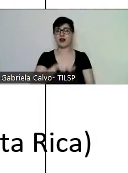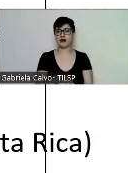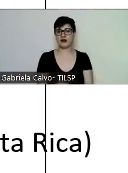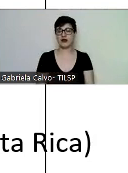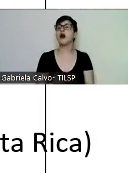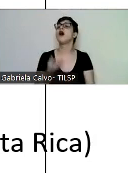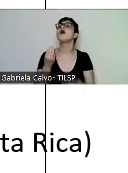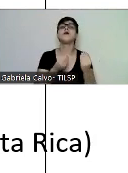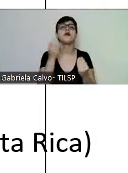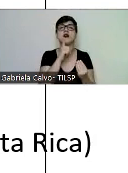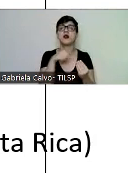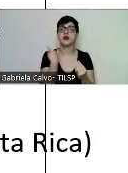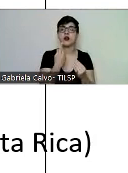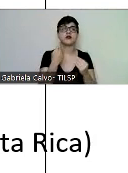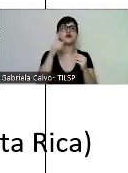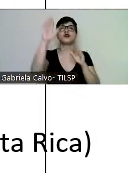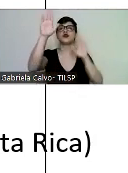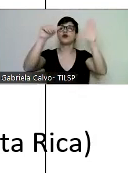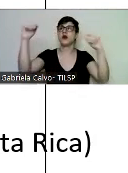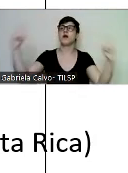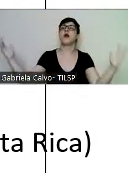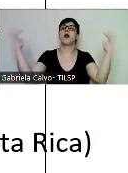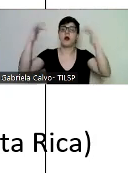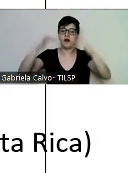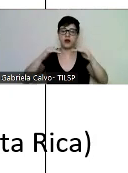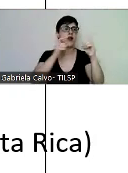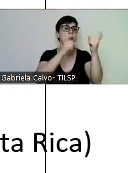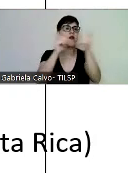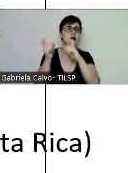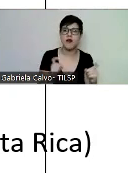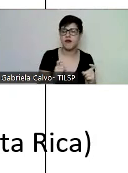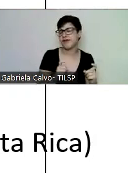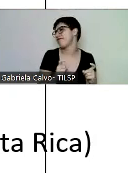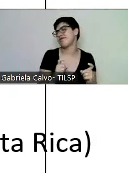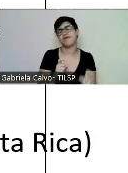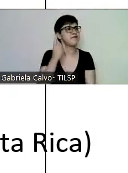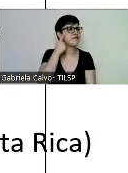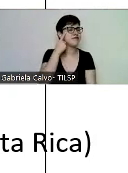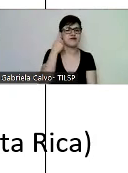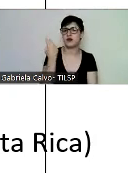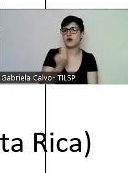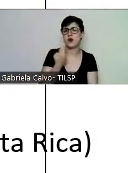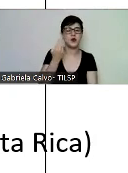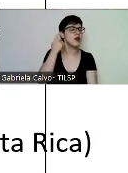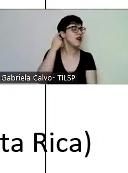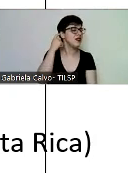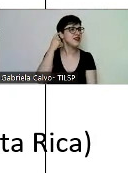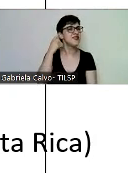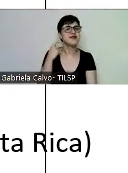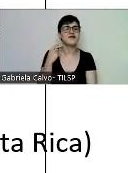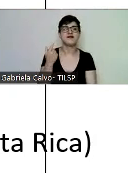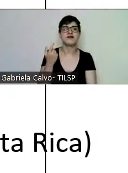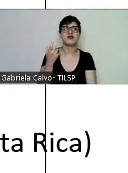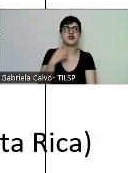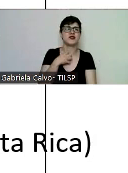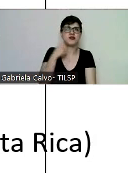pessoas em torno de uma mesa para discutir a definição de forma muito lindo também de forma multicultural era já um